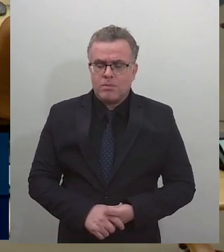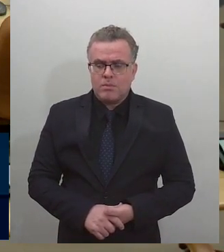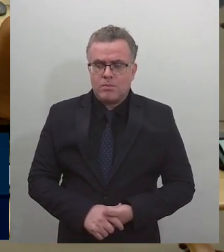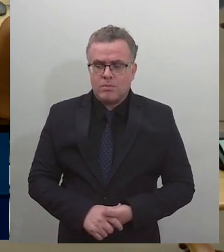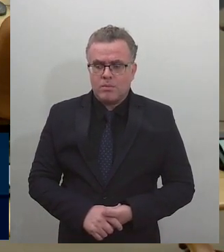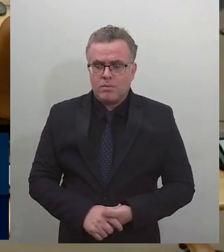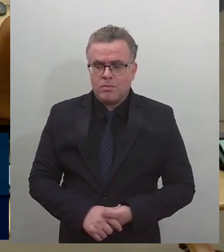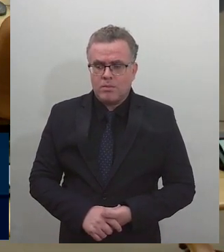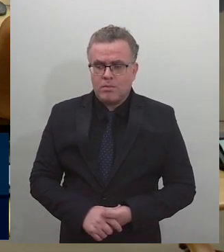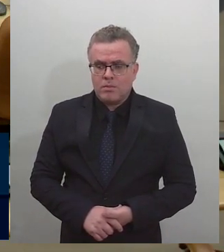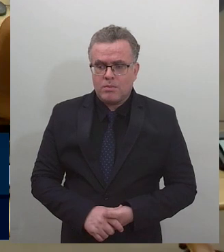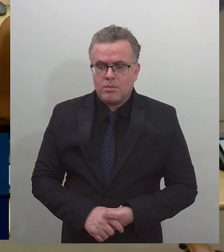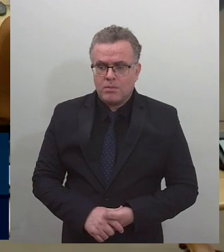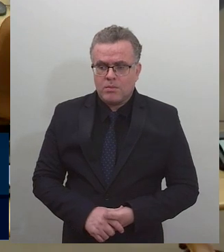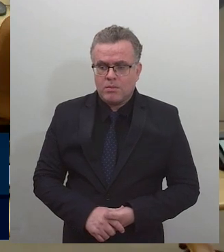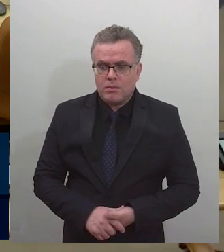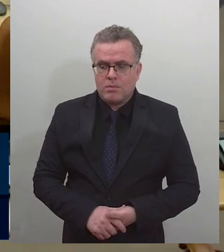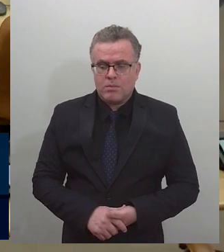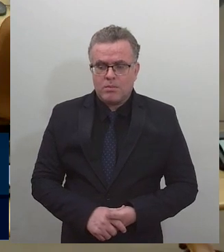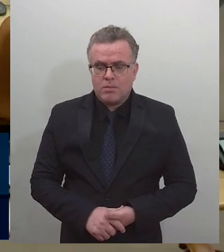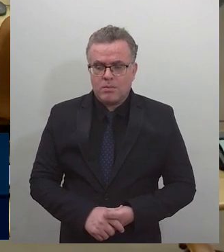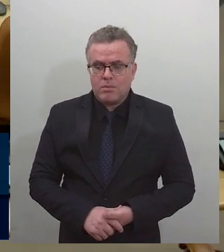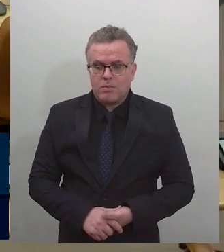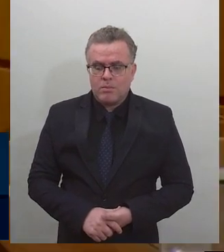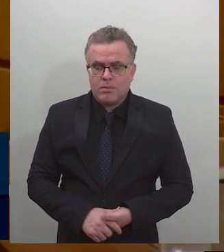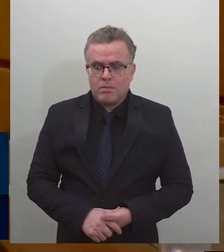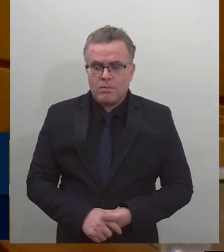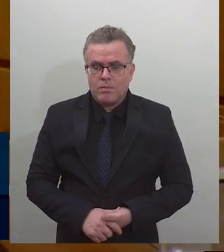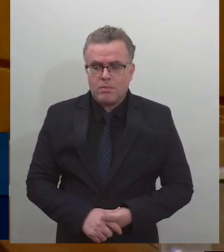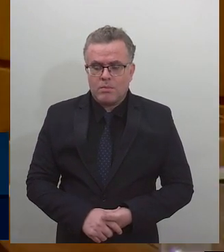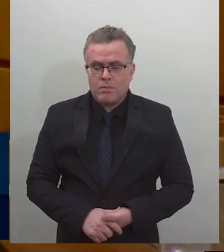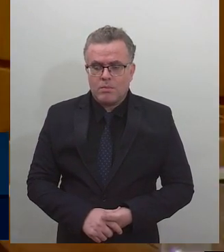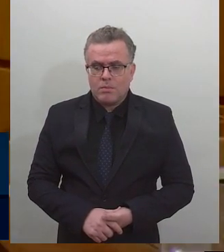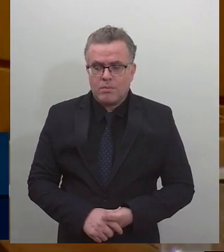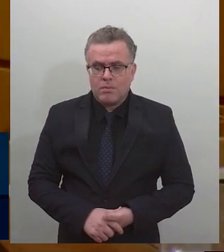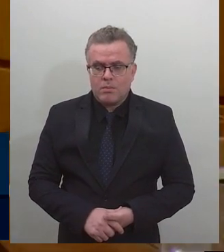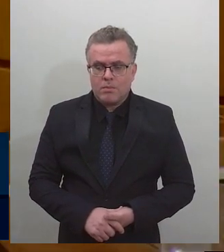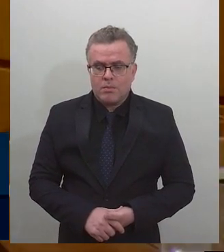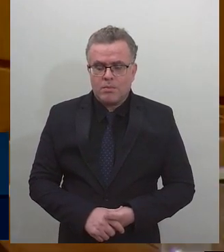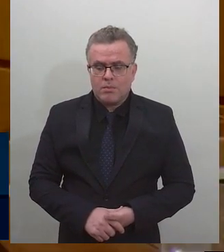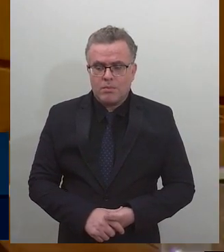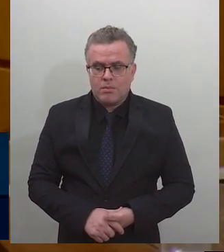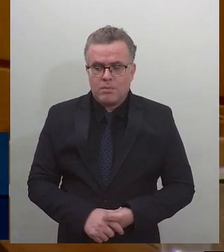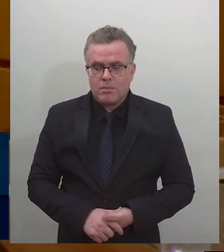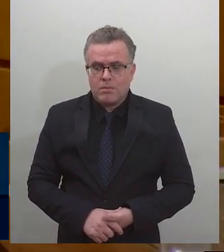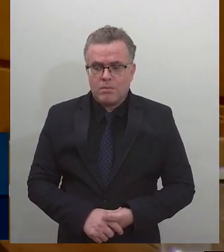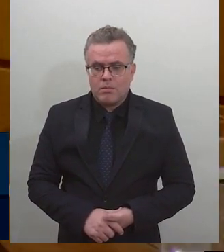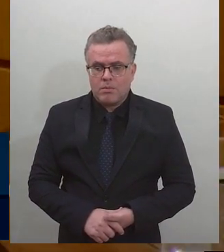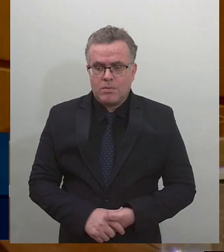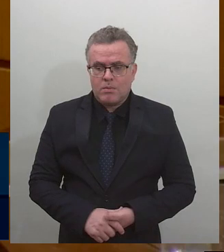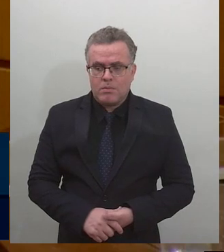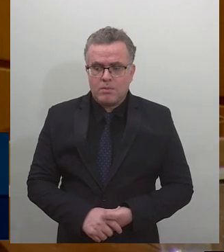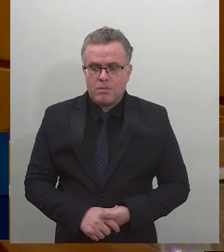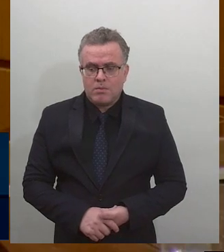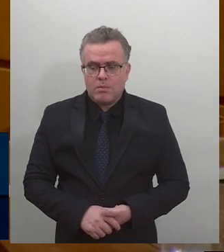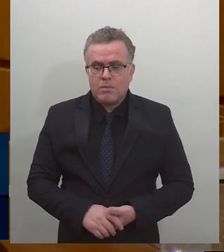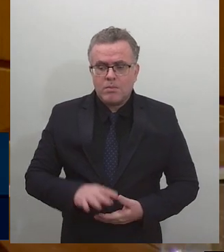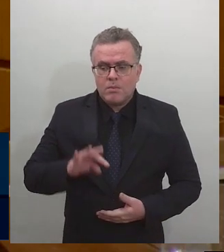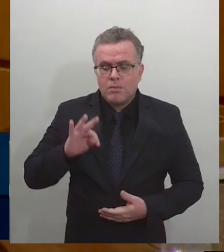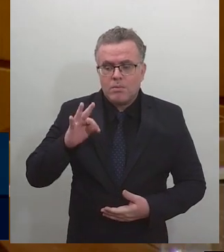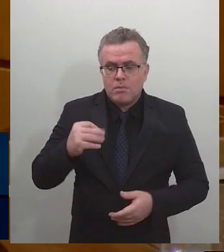ao presidente, aos demais membros da mesa e a todos os colaboradores desta casa. Saúdo também que